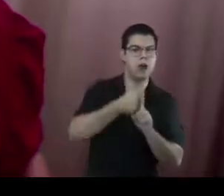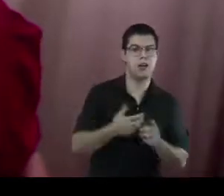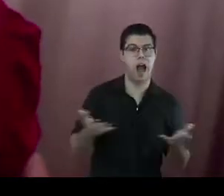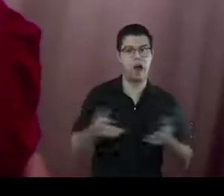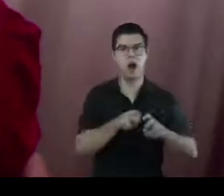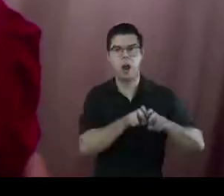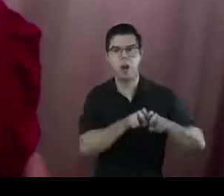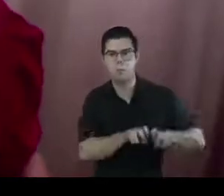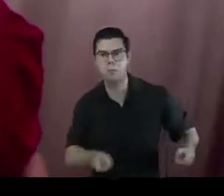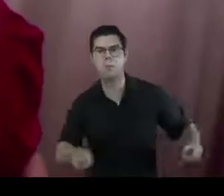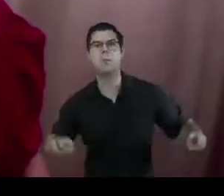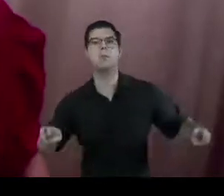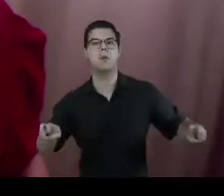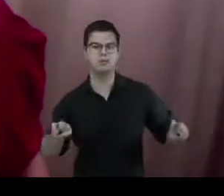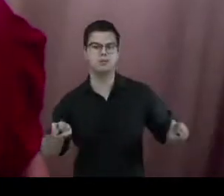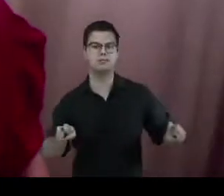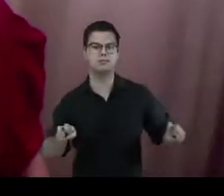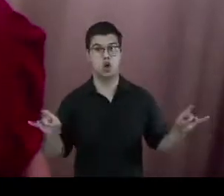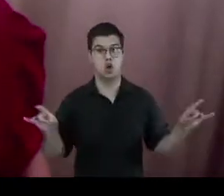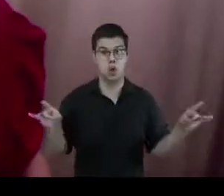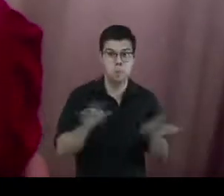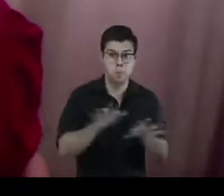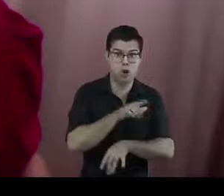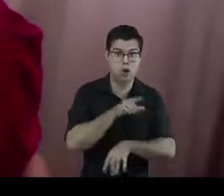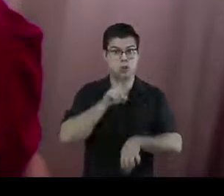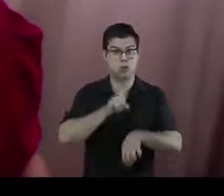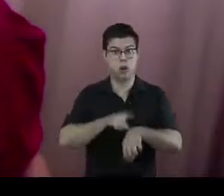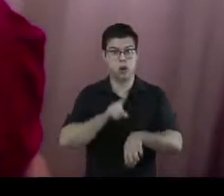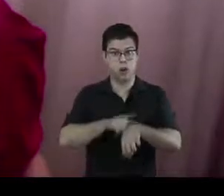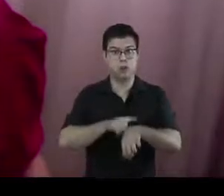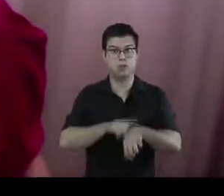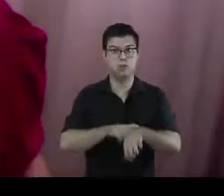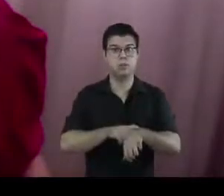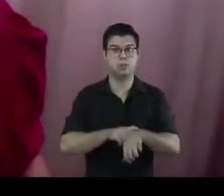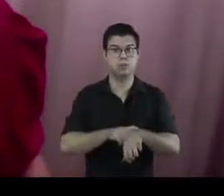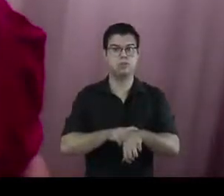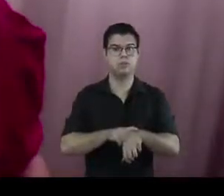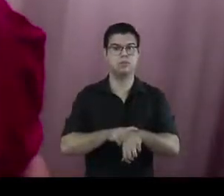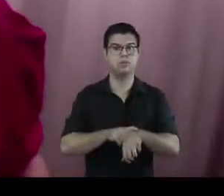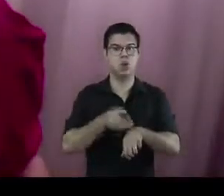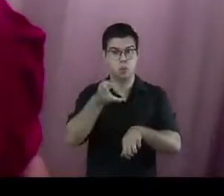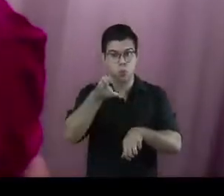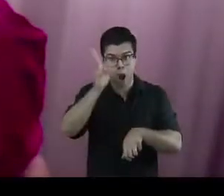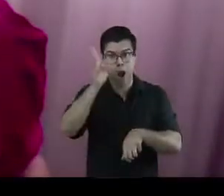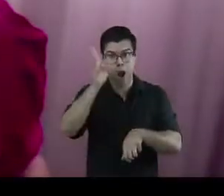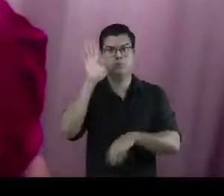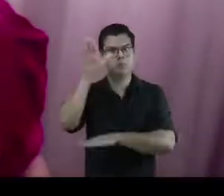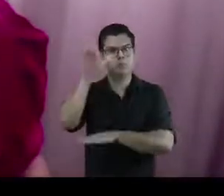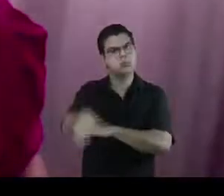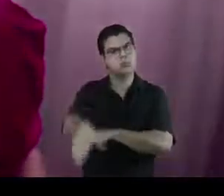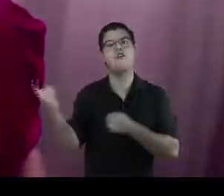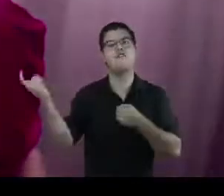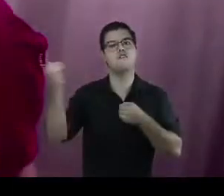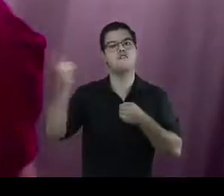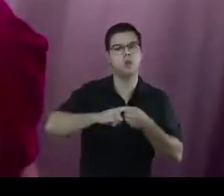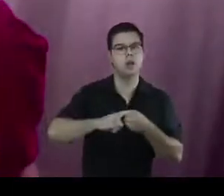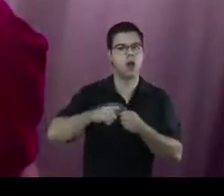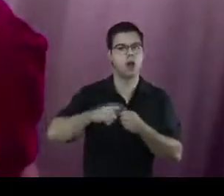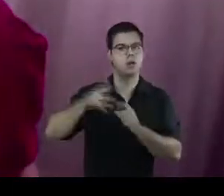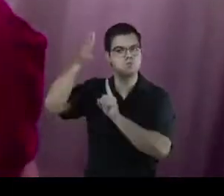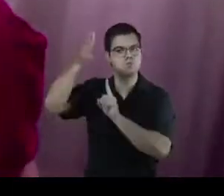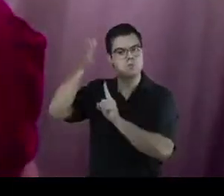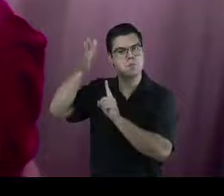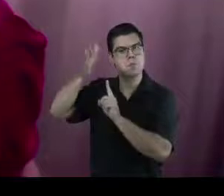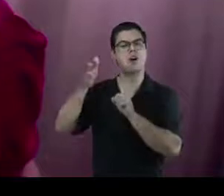próxima. Pausamos agora muito rapidamente, mas voltamos no outro link às 16 horas para a última palestra